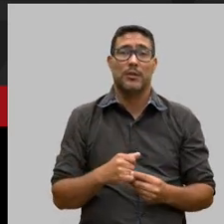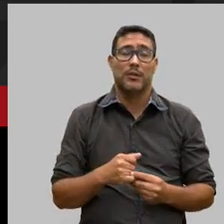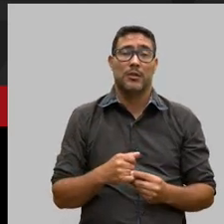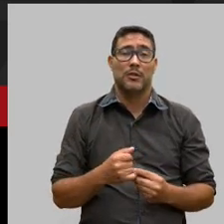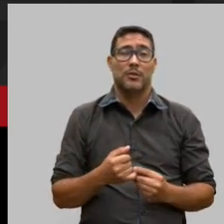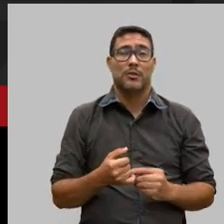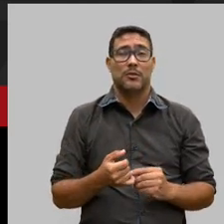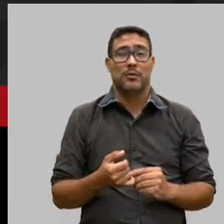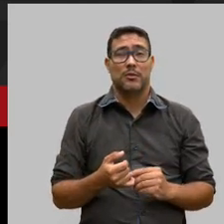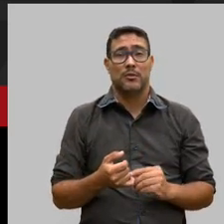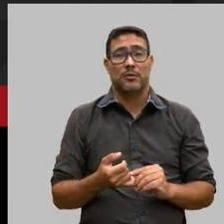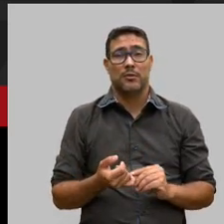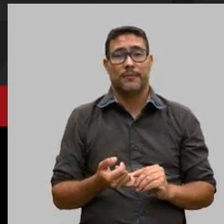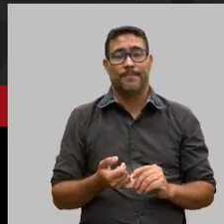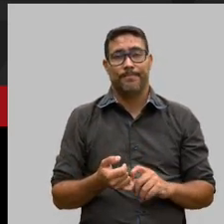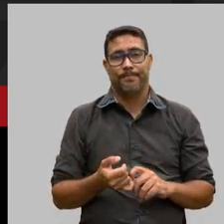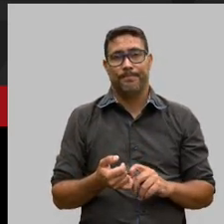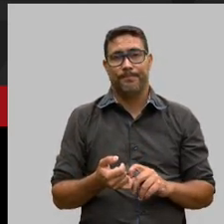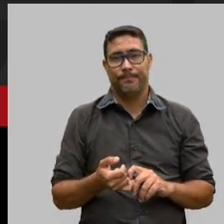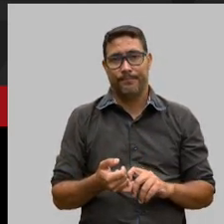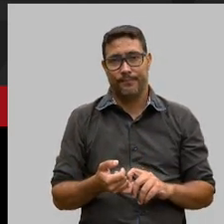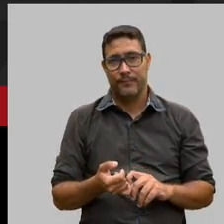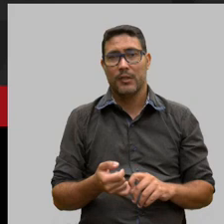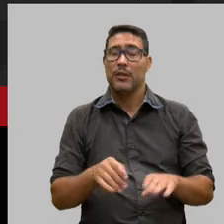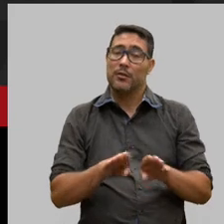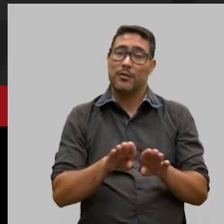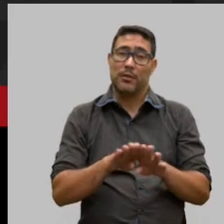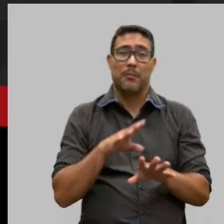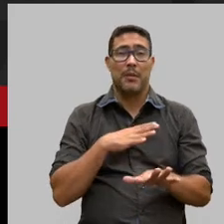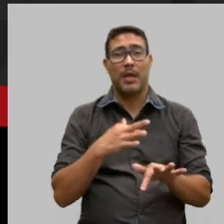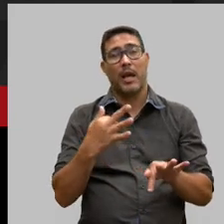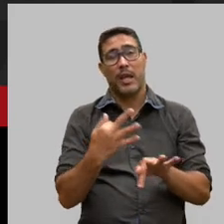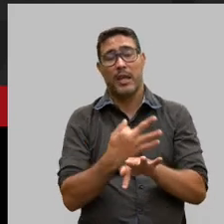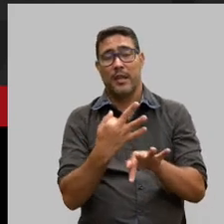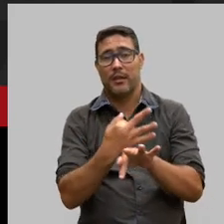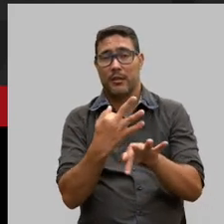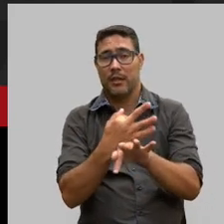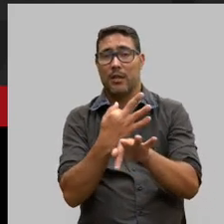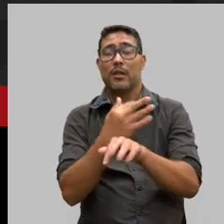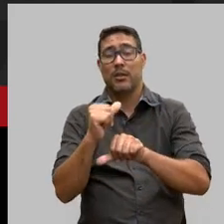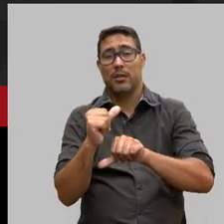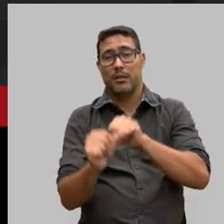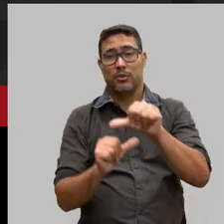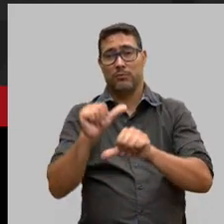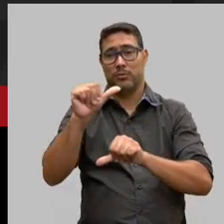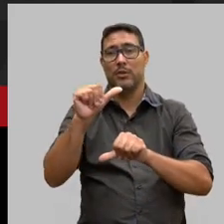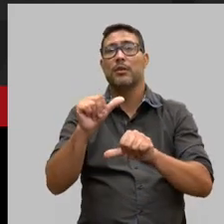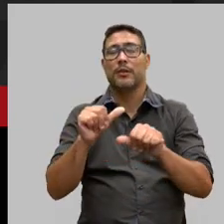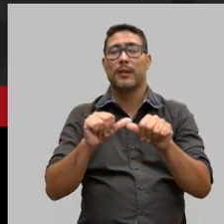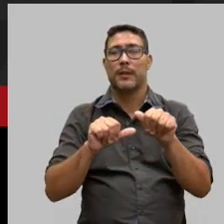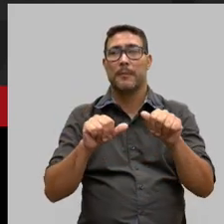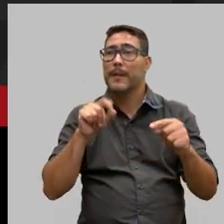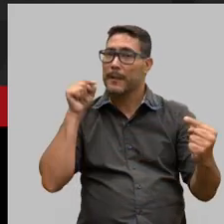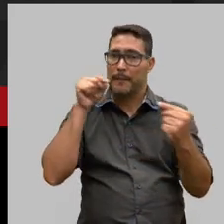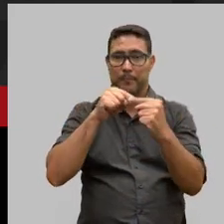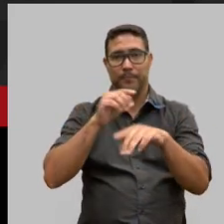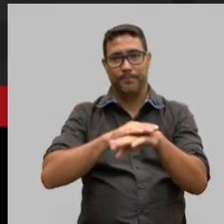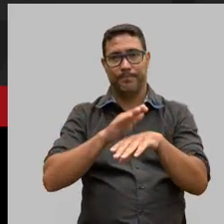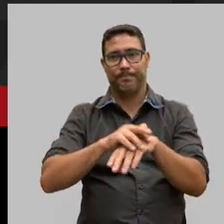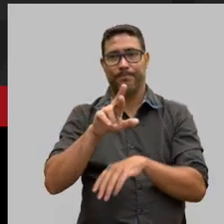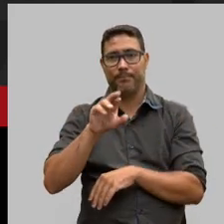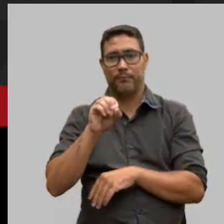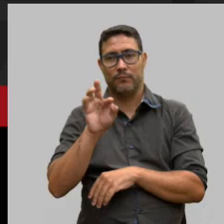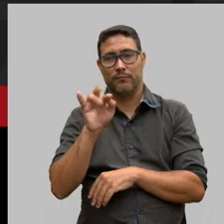a questão né da da resistência a mudanças né que tá diretamente relacionado com essa rotina o